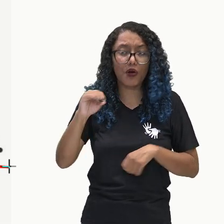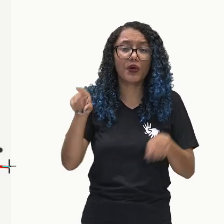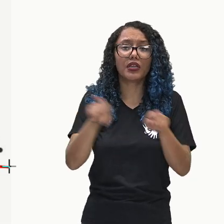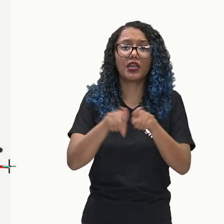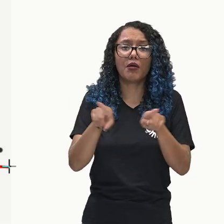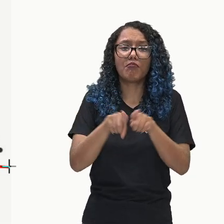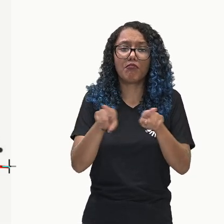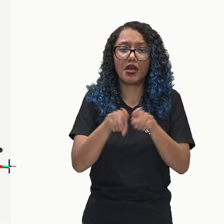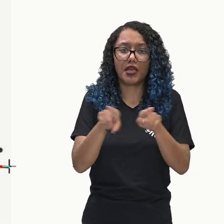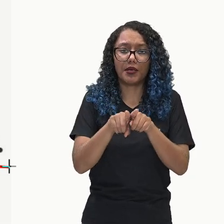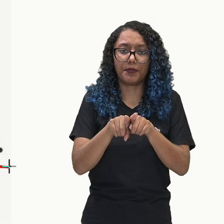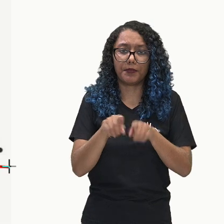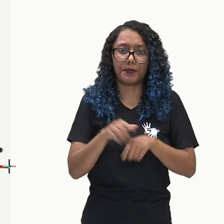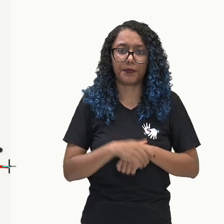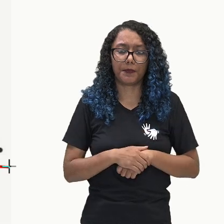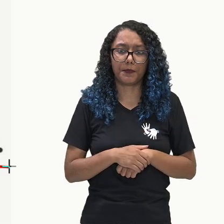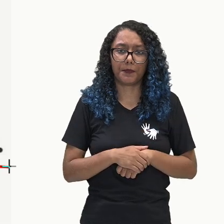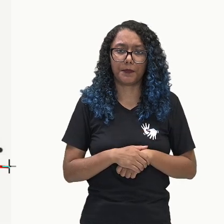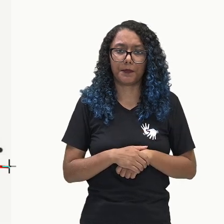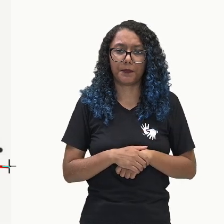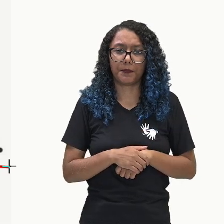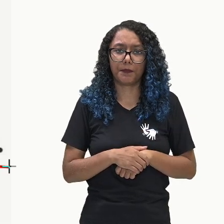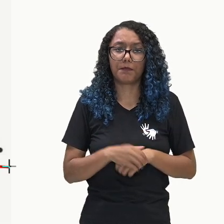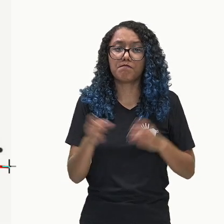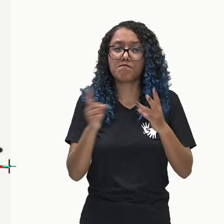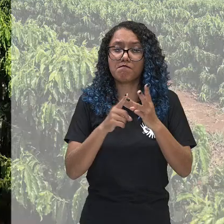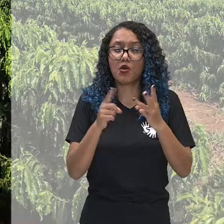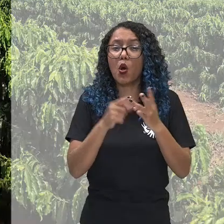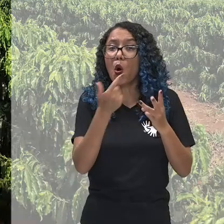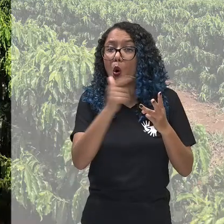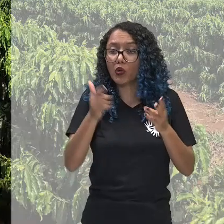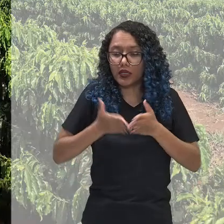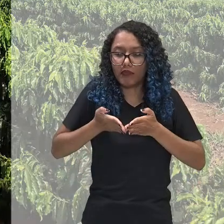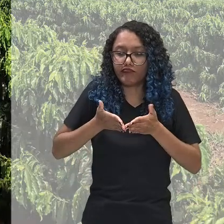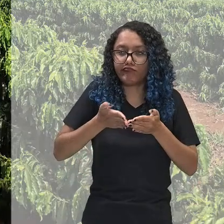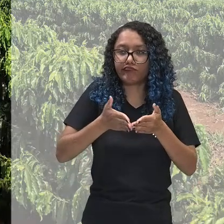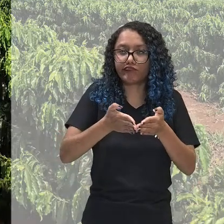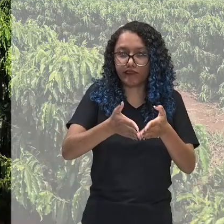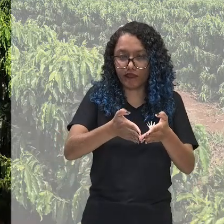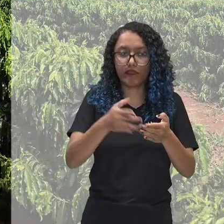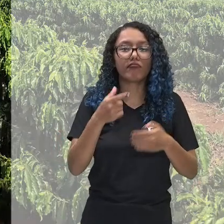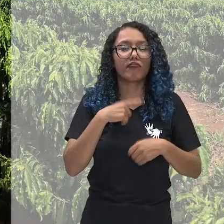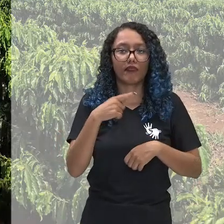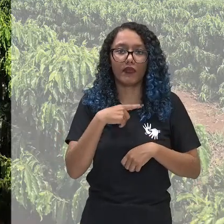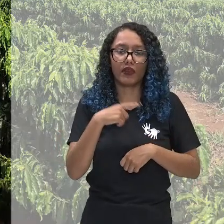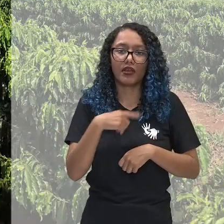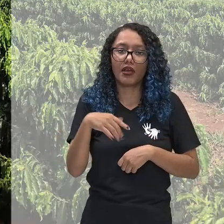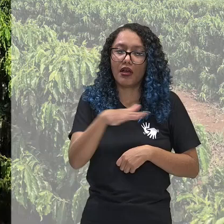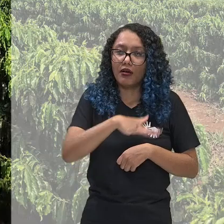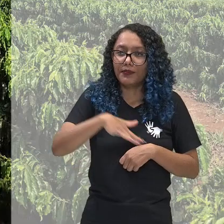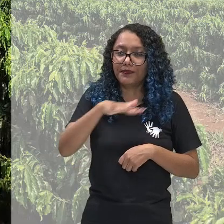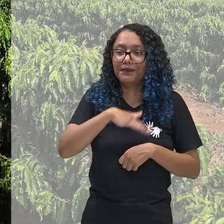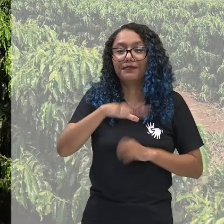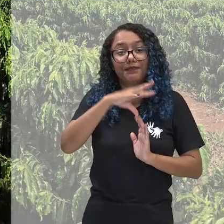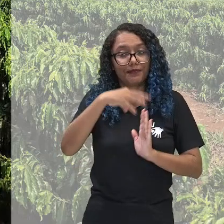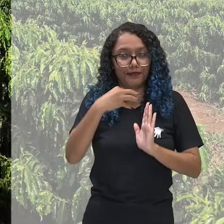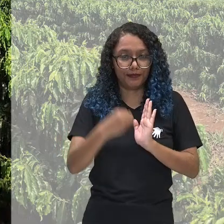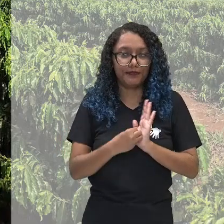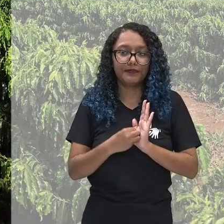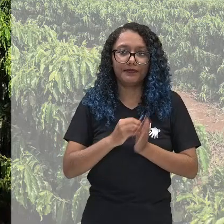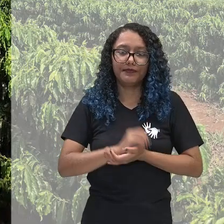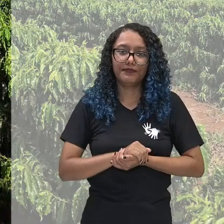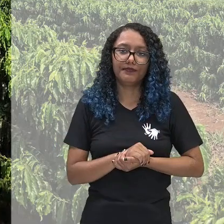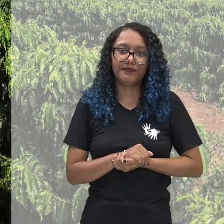galera, uma indústria de navegação, tá, gente? A indústria de navegação aqui da região